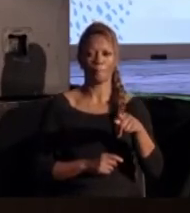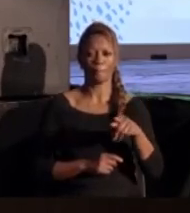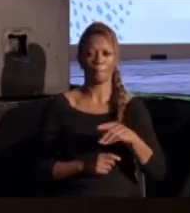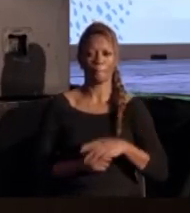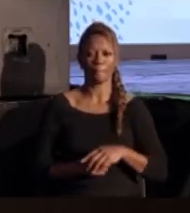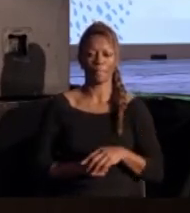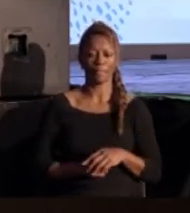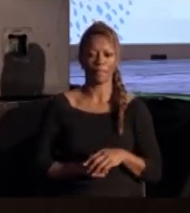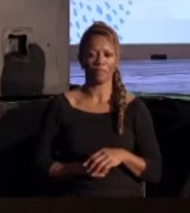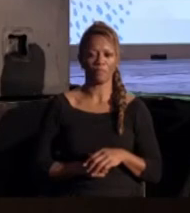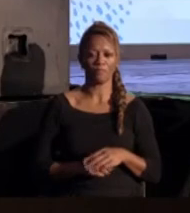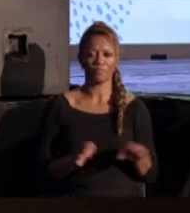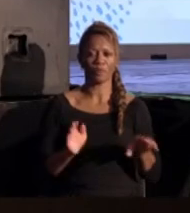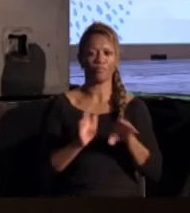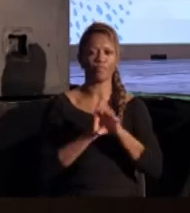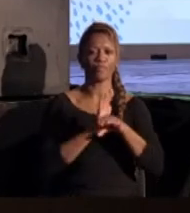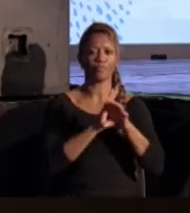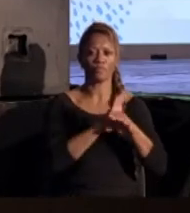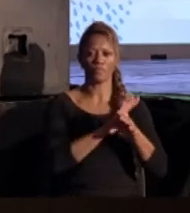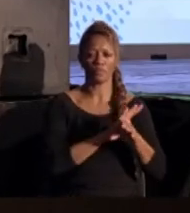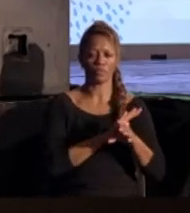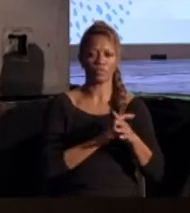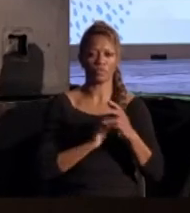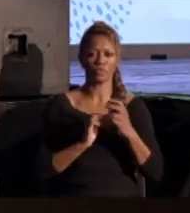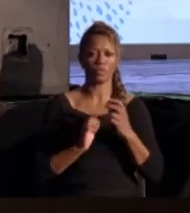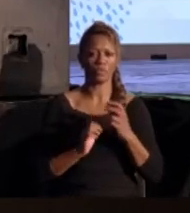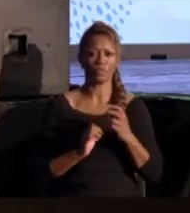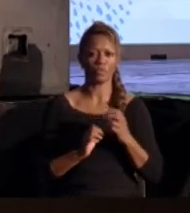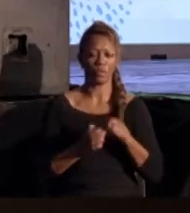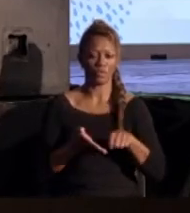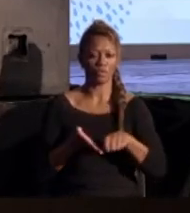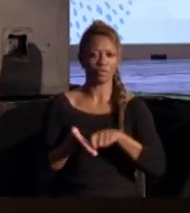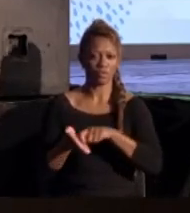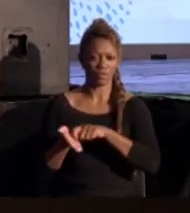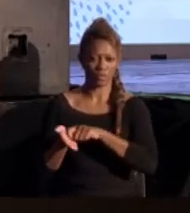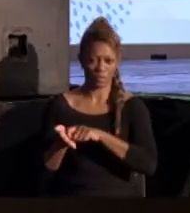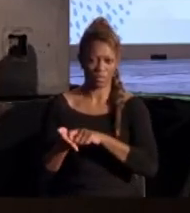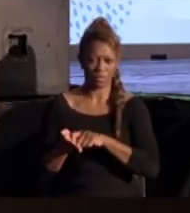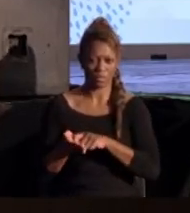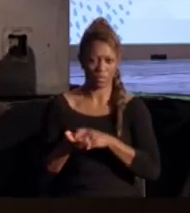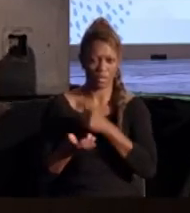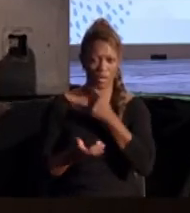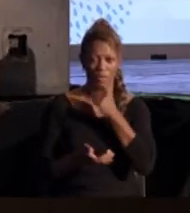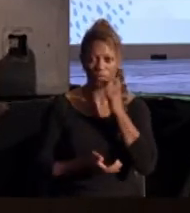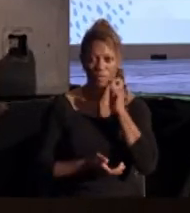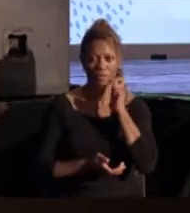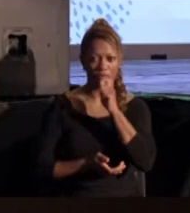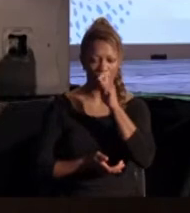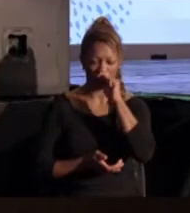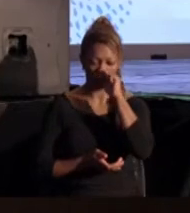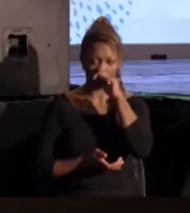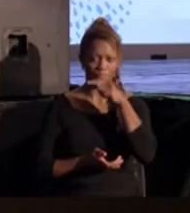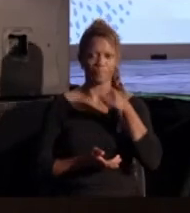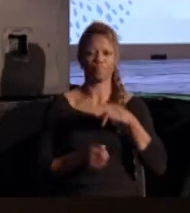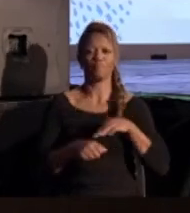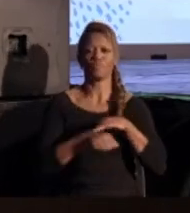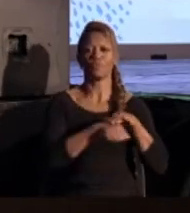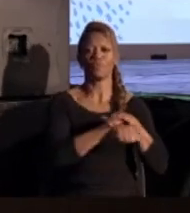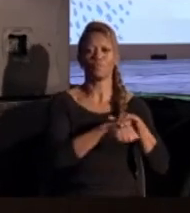idealizador do conceito de bucalidade, autor de Da Arte Dentária e Diálogos sobre a